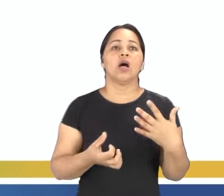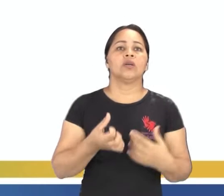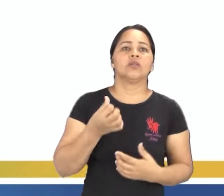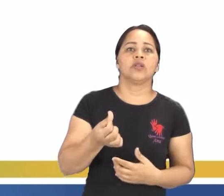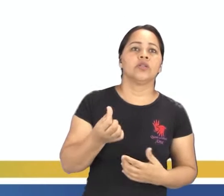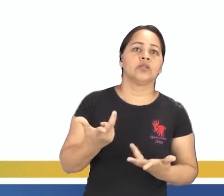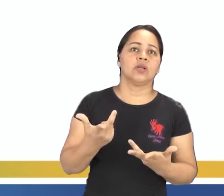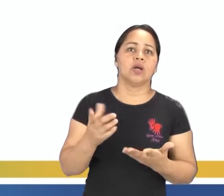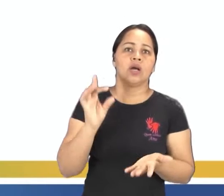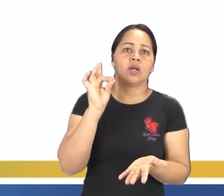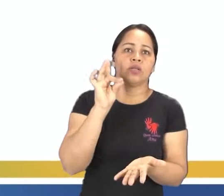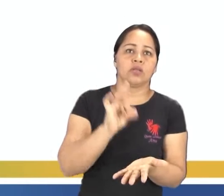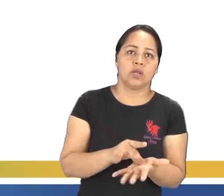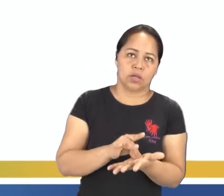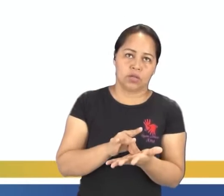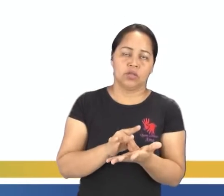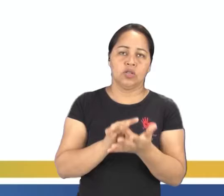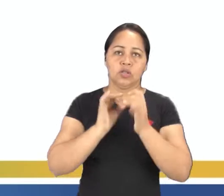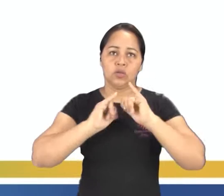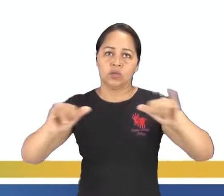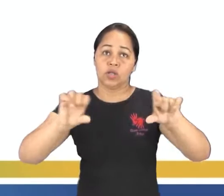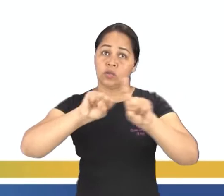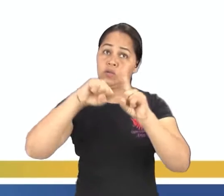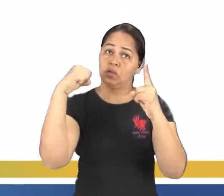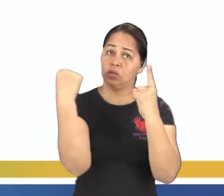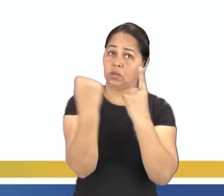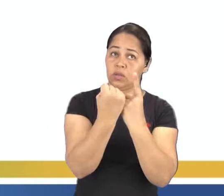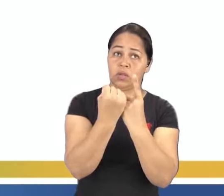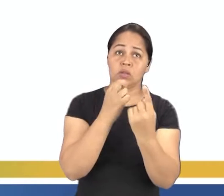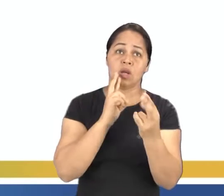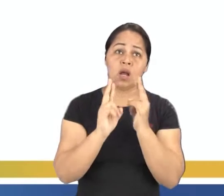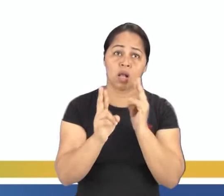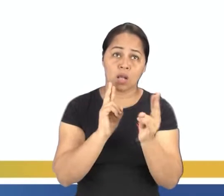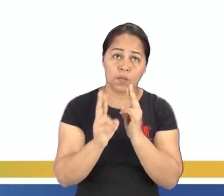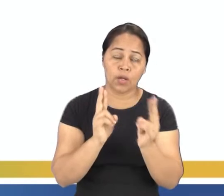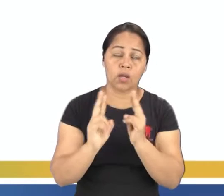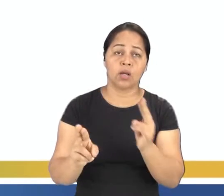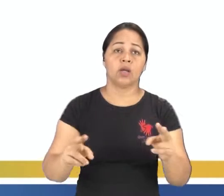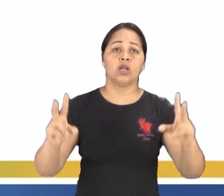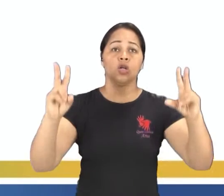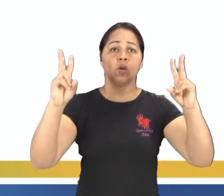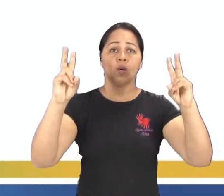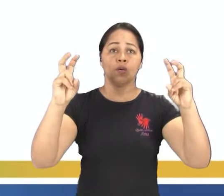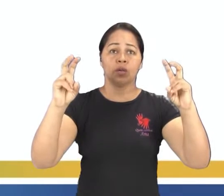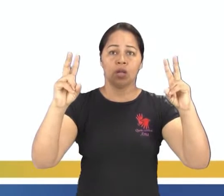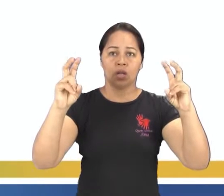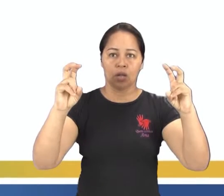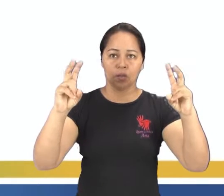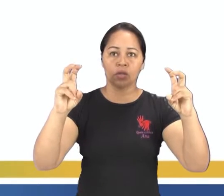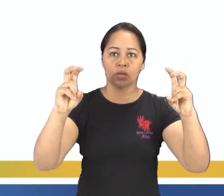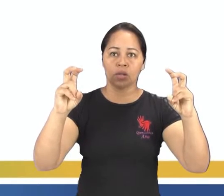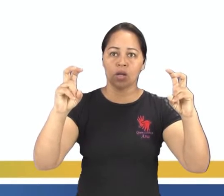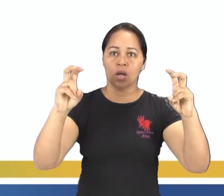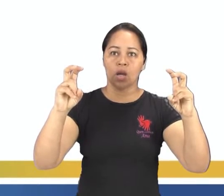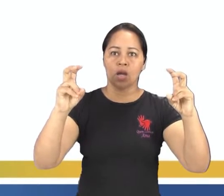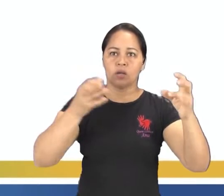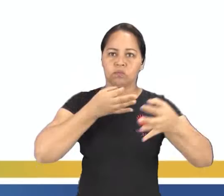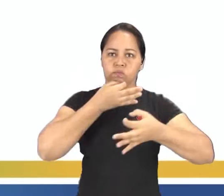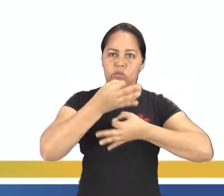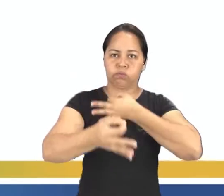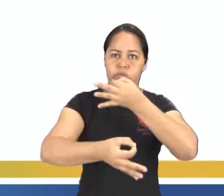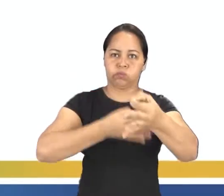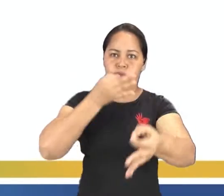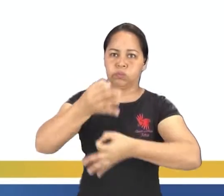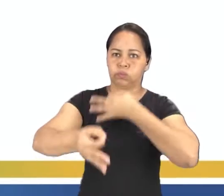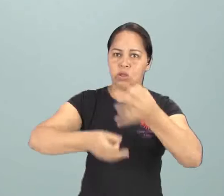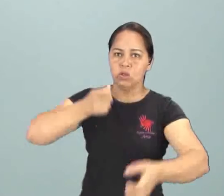próxima do que se vivia e do que se via. Os temas eram principalmente temas polêmicos, não só agora os